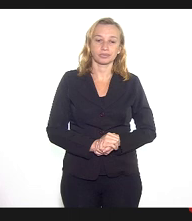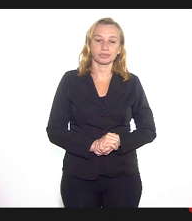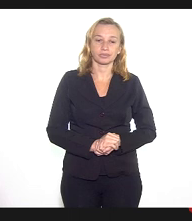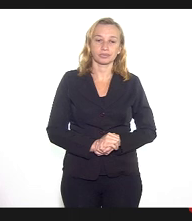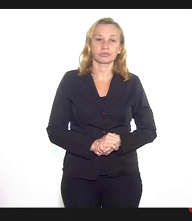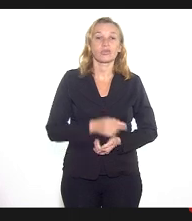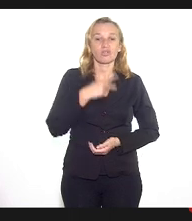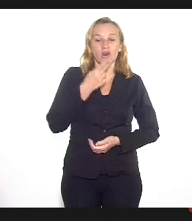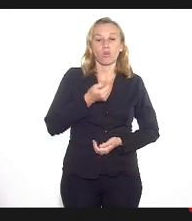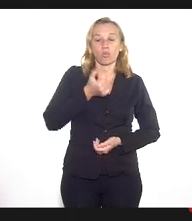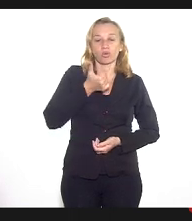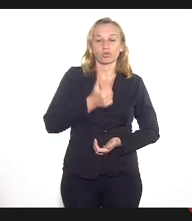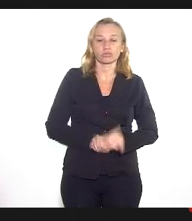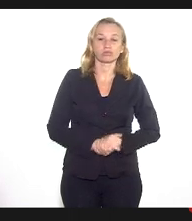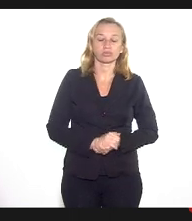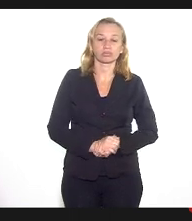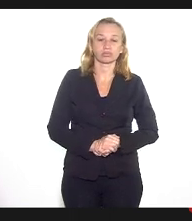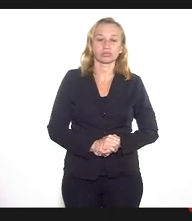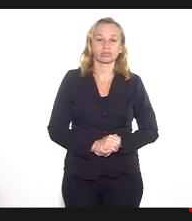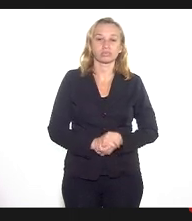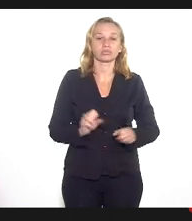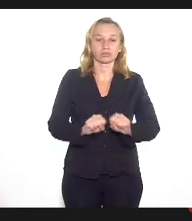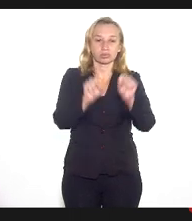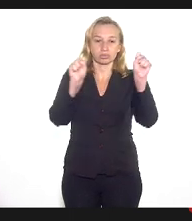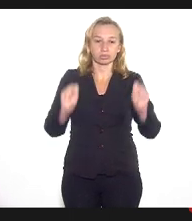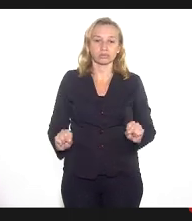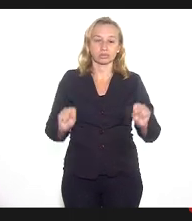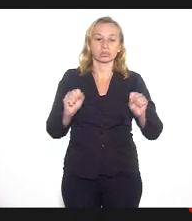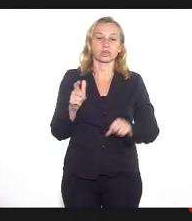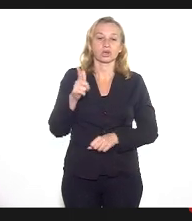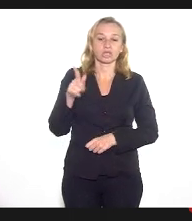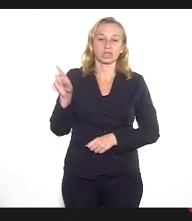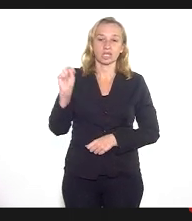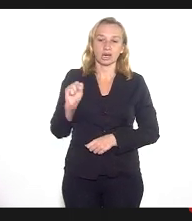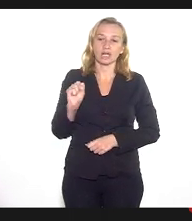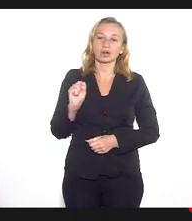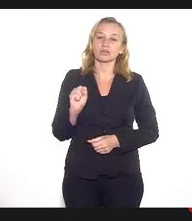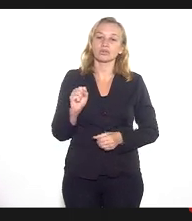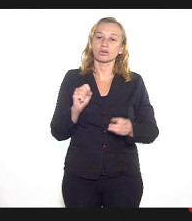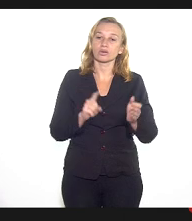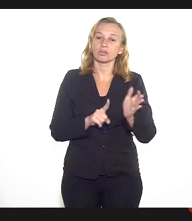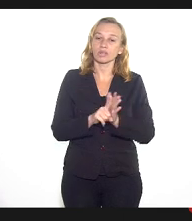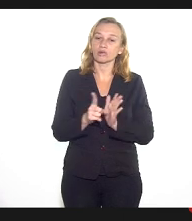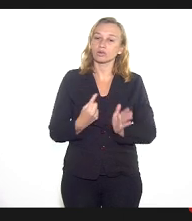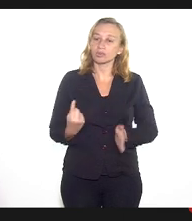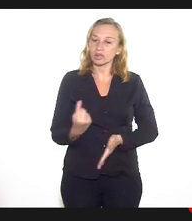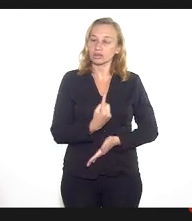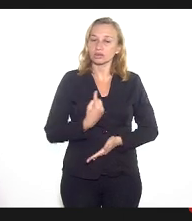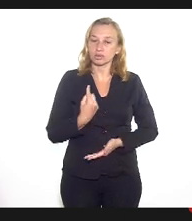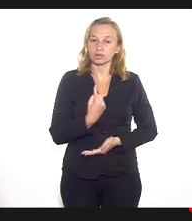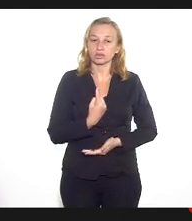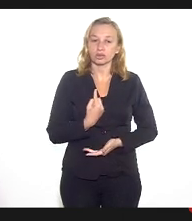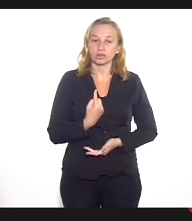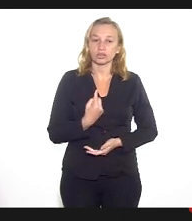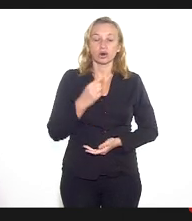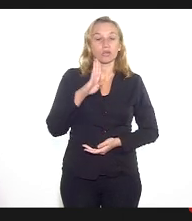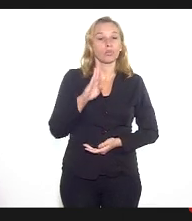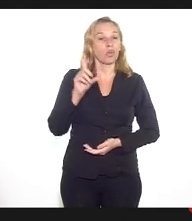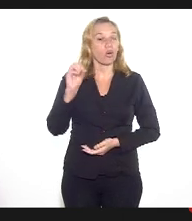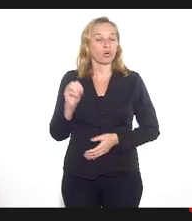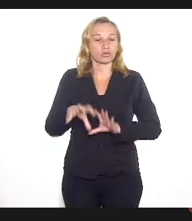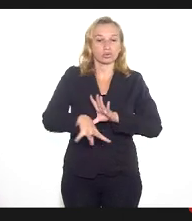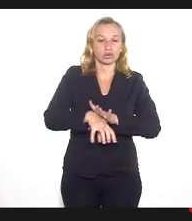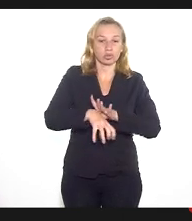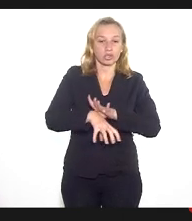Falando um pouco do sistema de gás, que foi uma pergunta que foi feita para nós, além dos blocos de exploração e